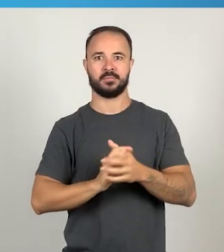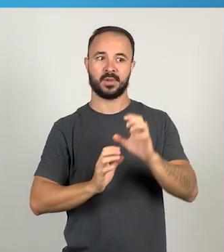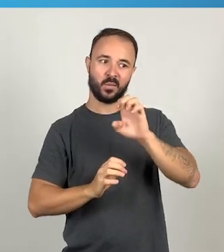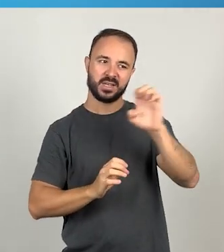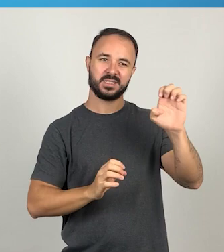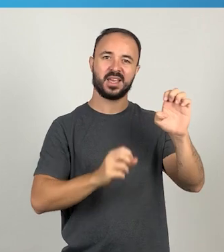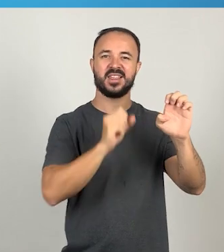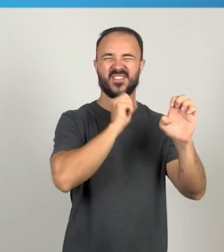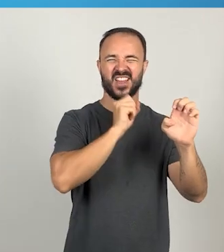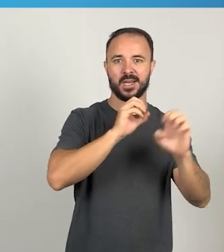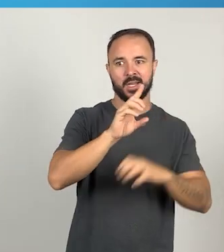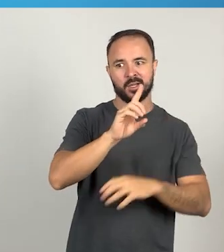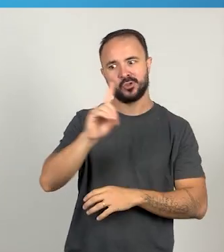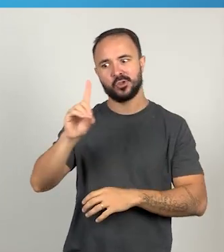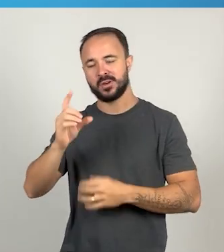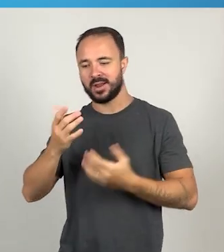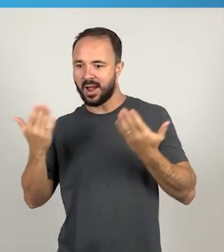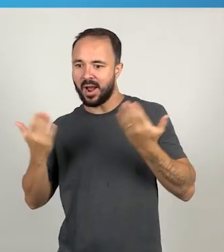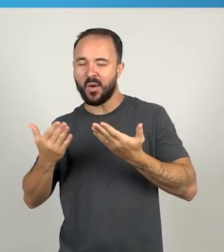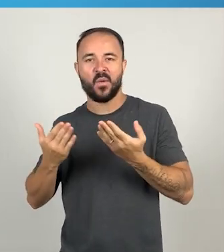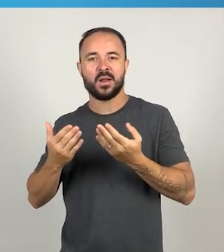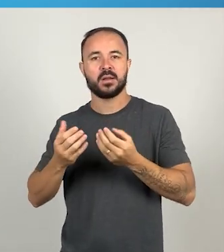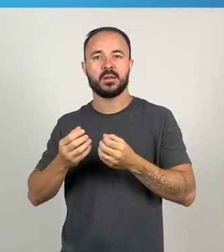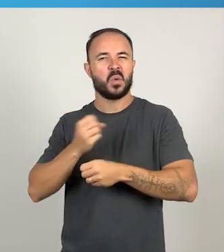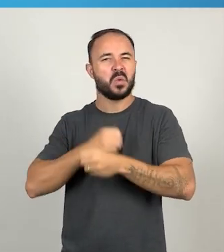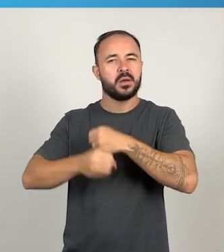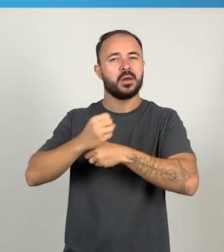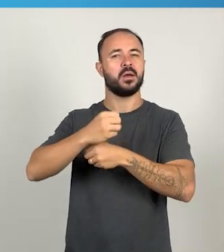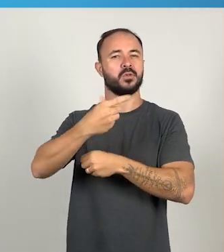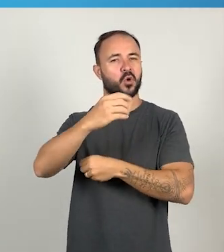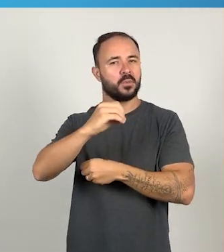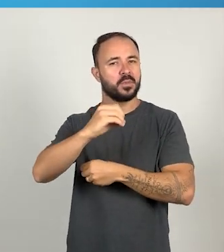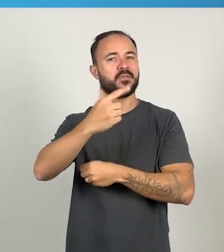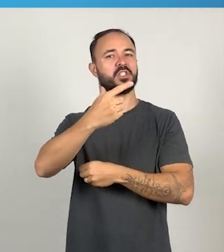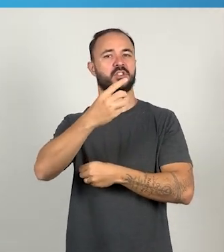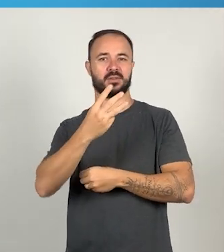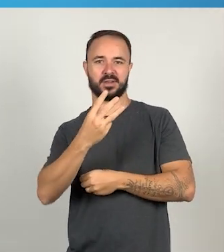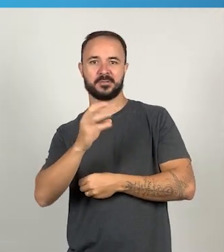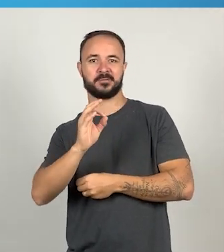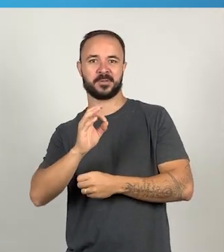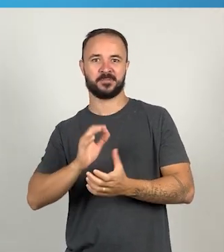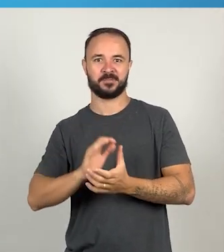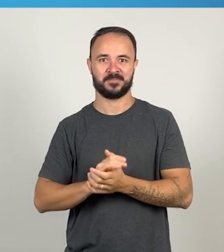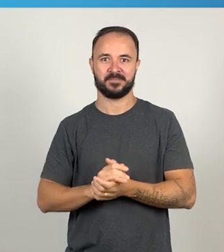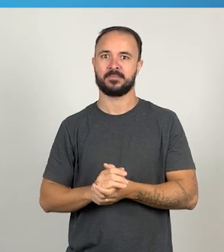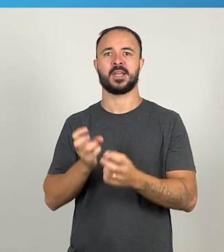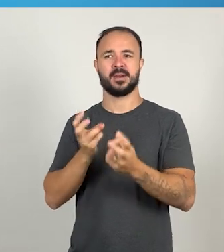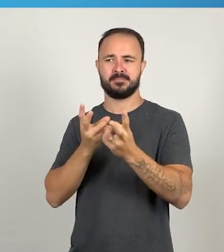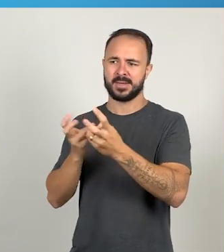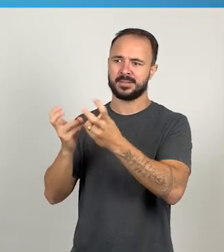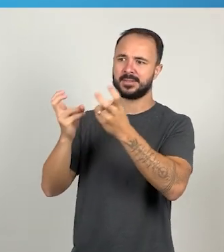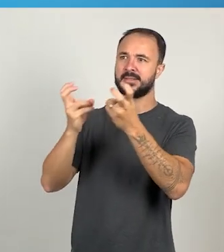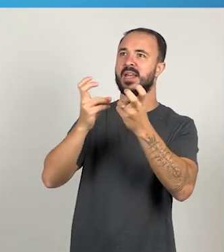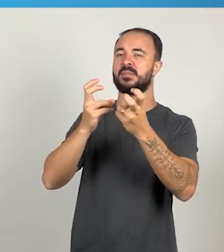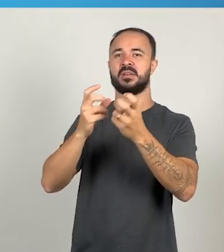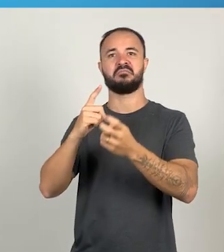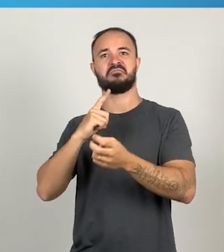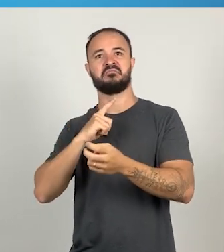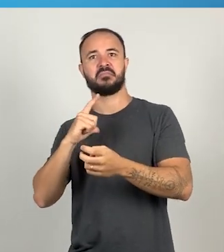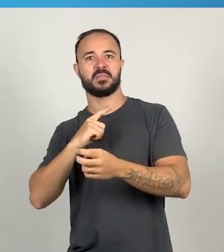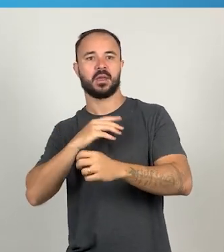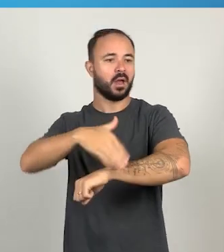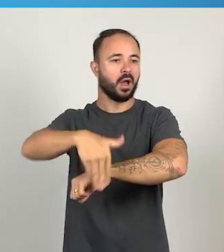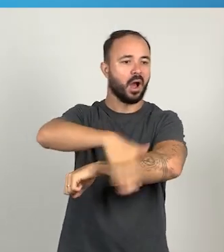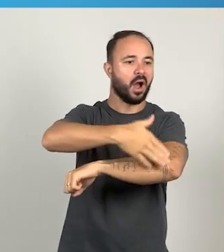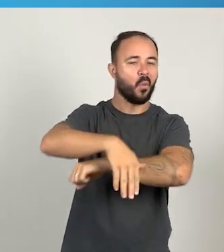recente, né? Agora, 2023, é a foto da Bernardo Sayão, como ela está hoje, já com os edifícios, a ciclovia, a